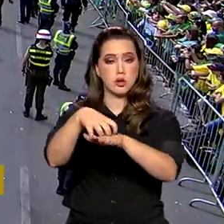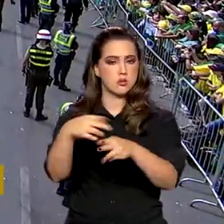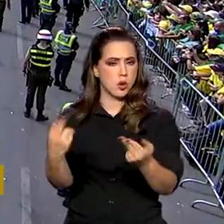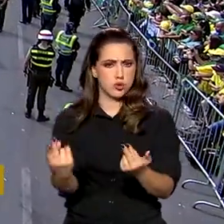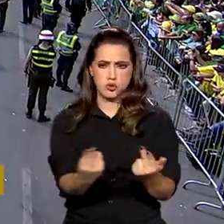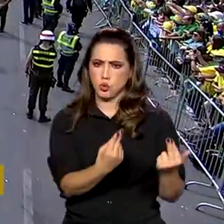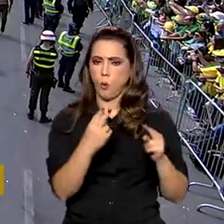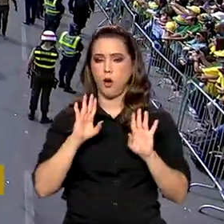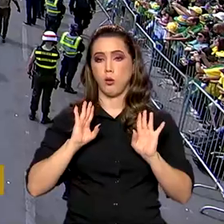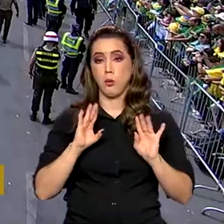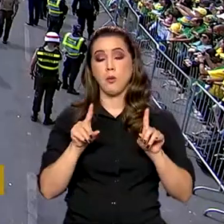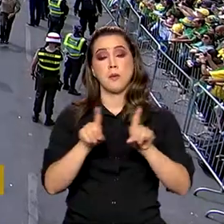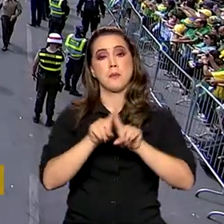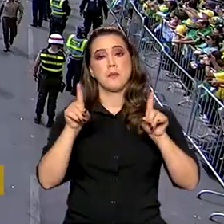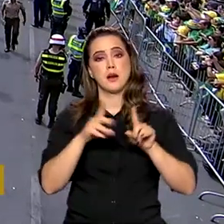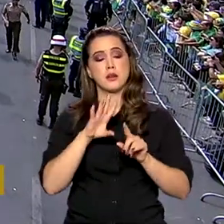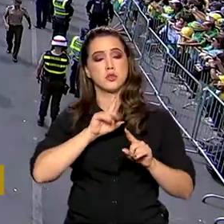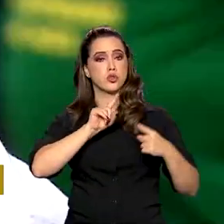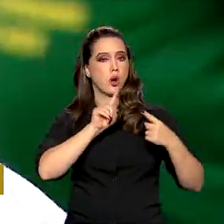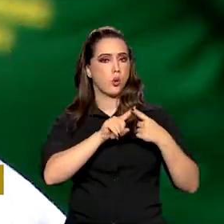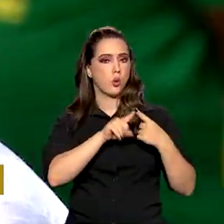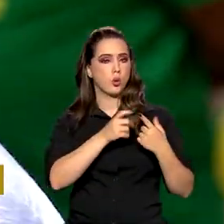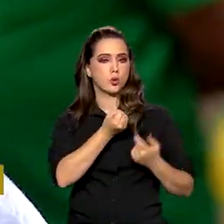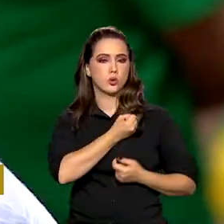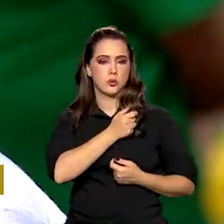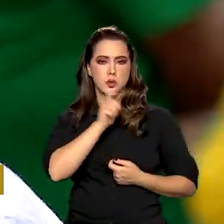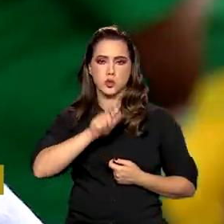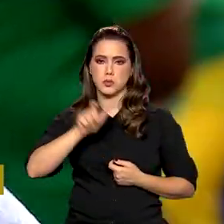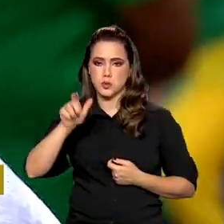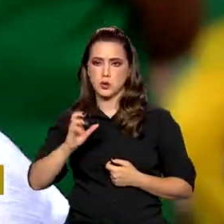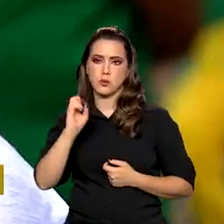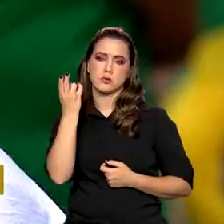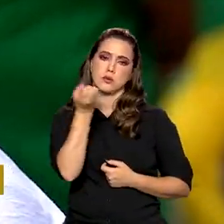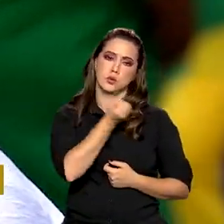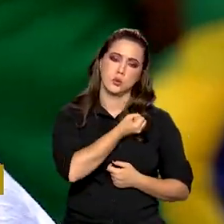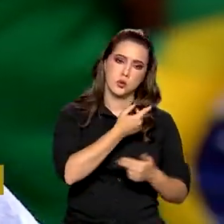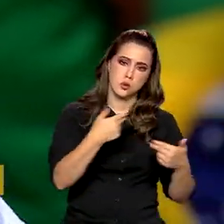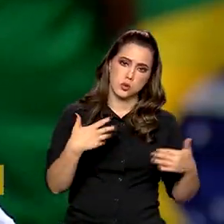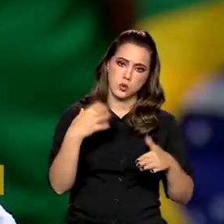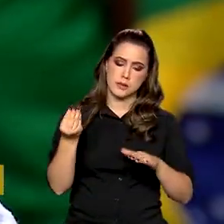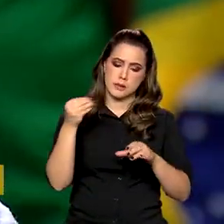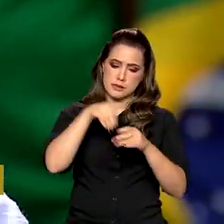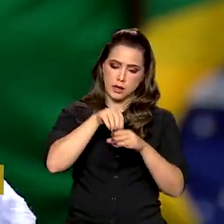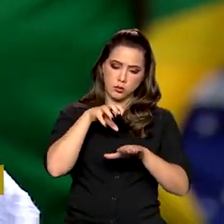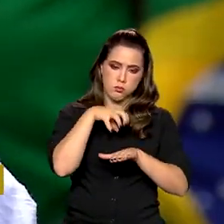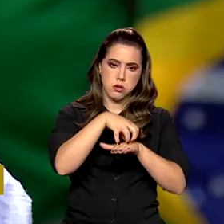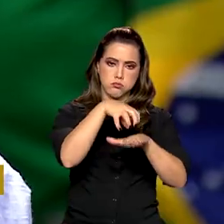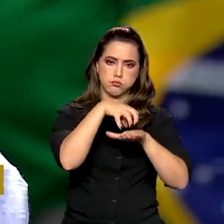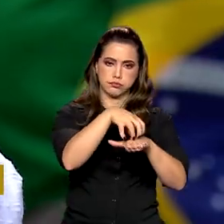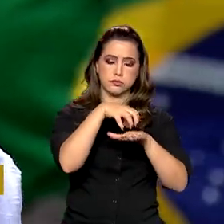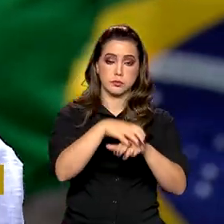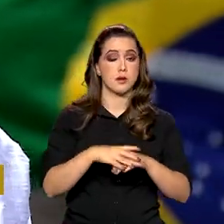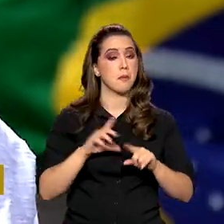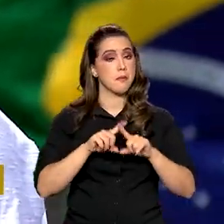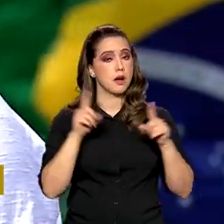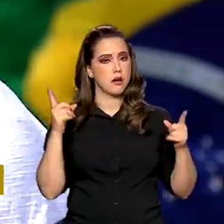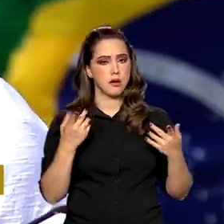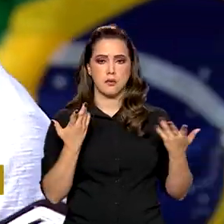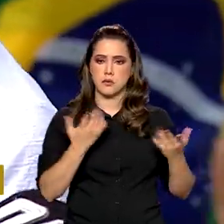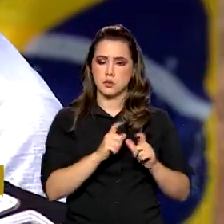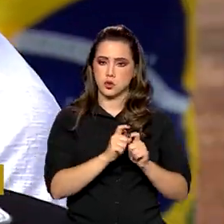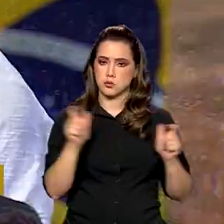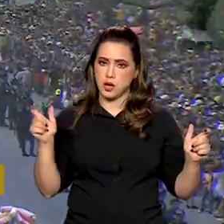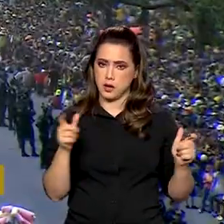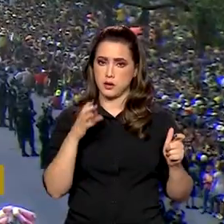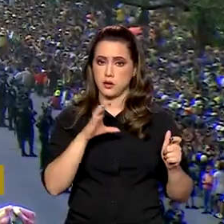A diferença vai ser a composição que você vai colocar tanto de armamento, né, ou de equipamento. Mas a de maior